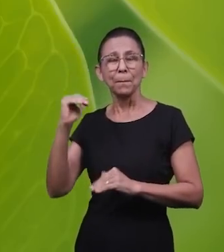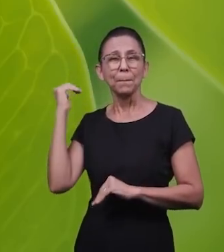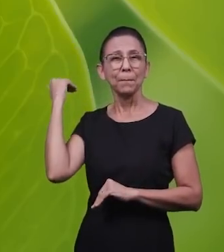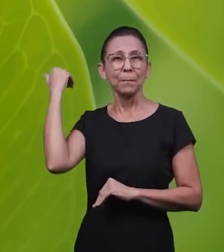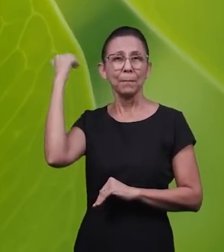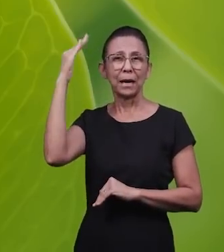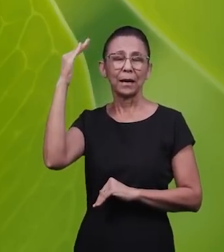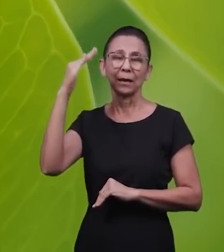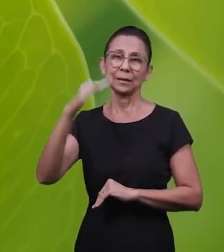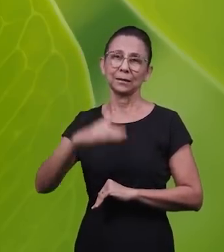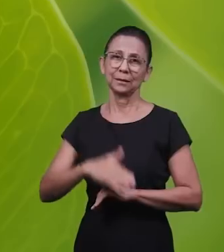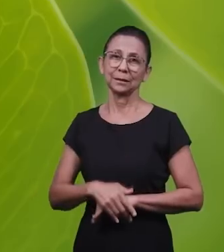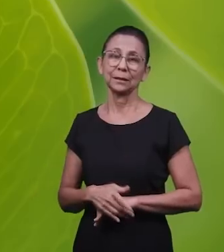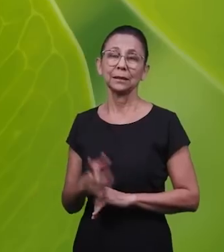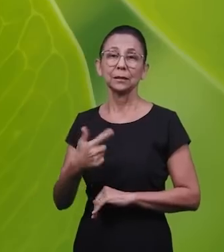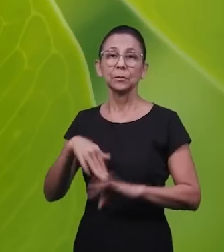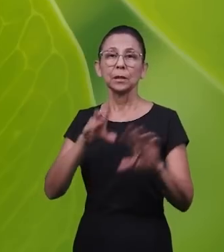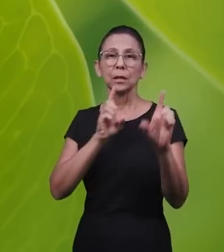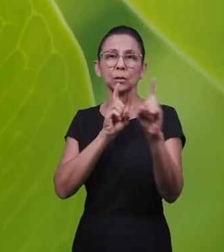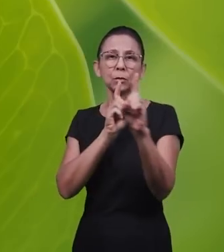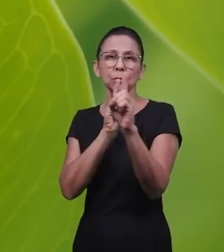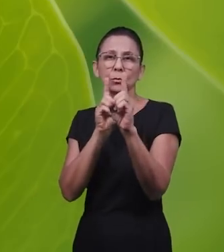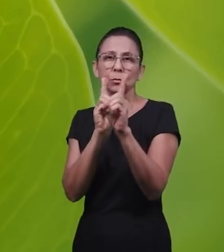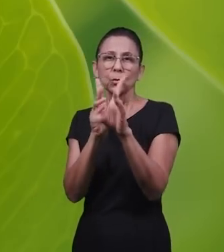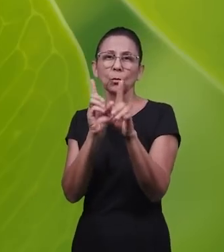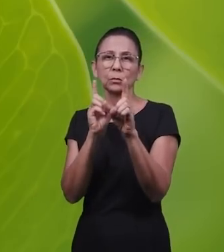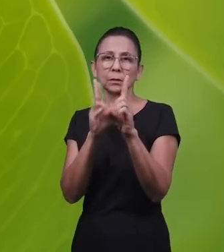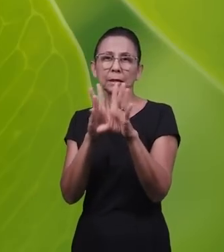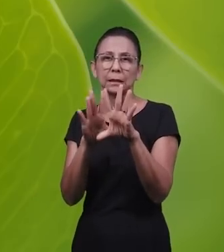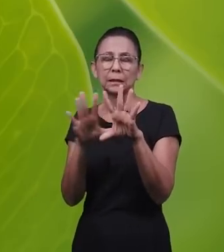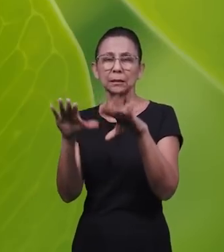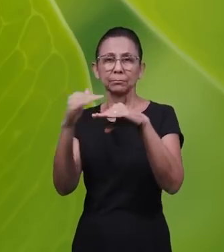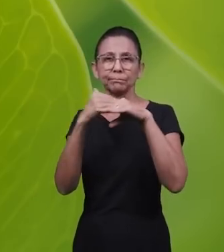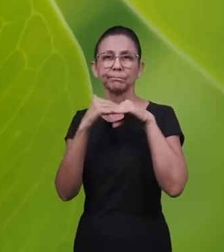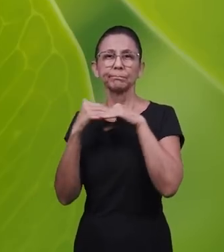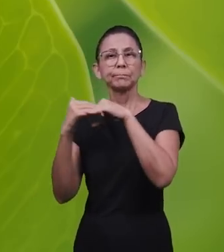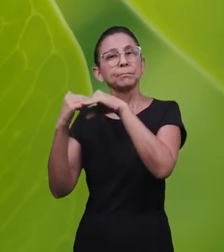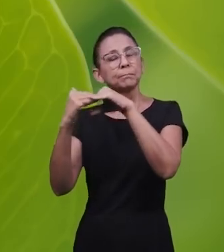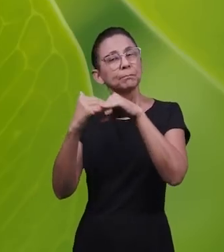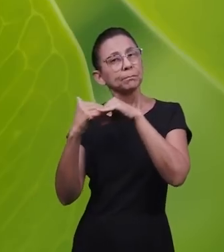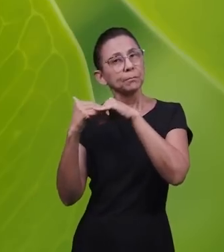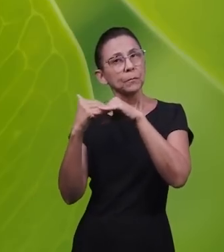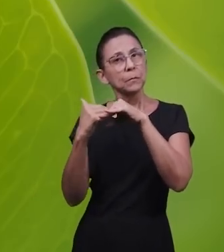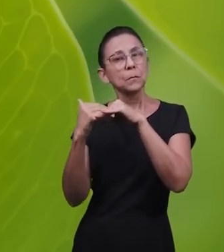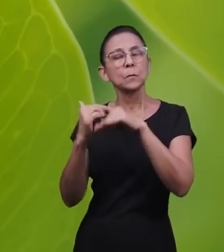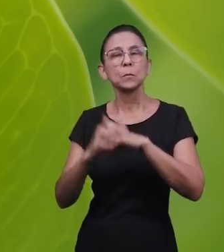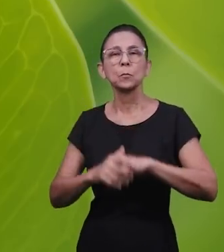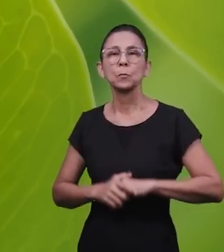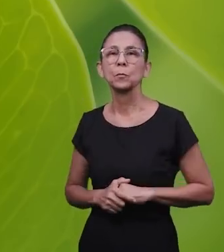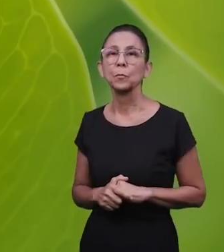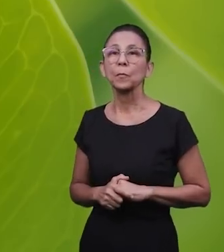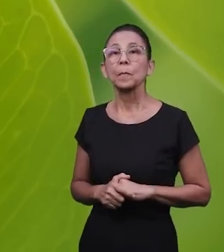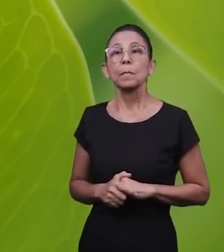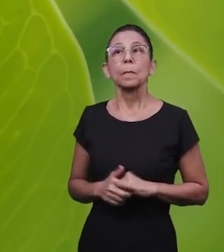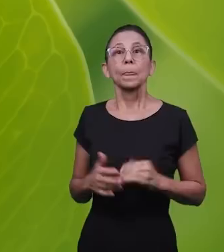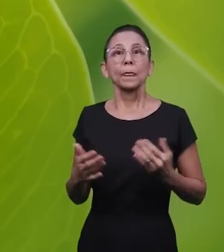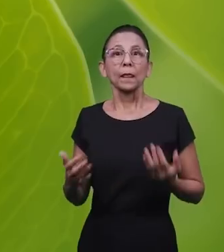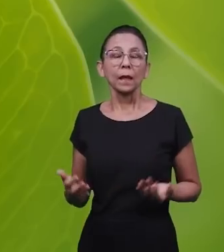a uniformidade da doutrina. Porém, os membros veem ali